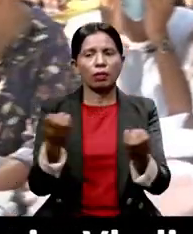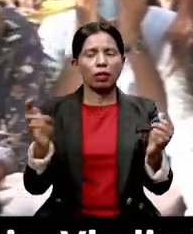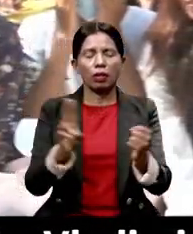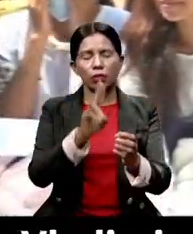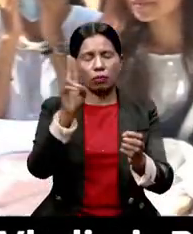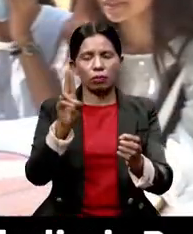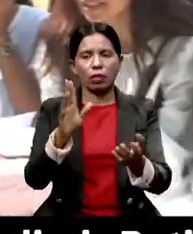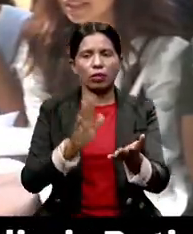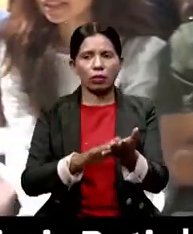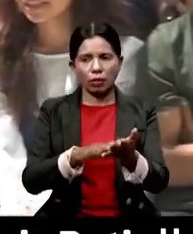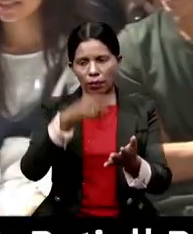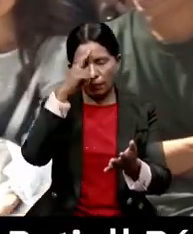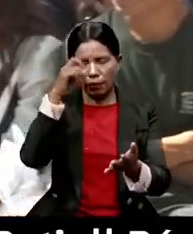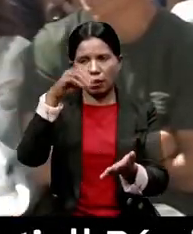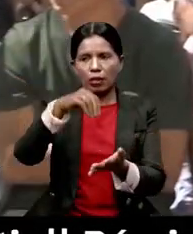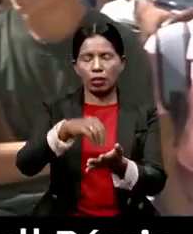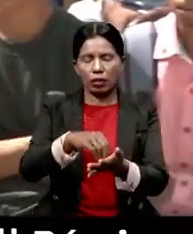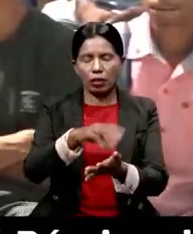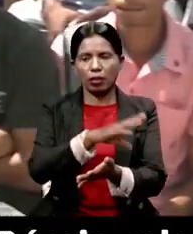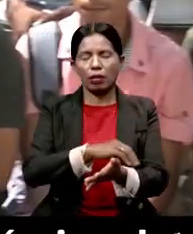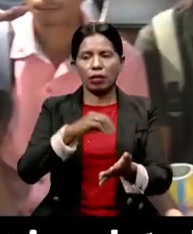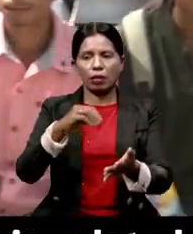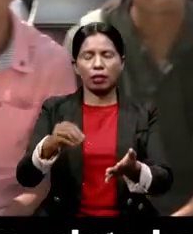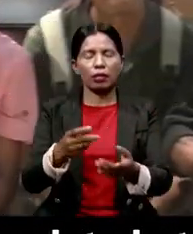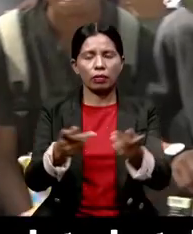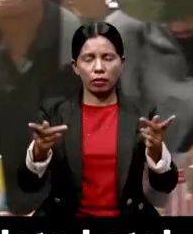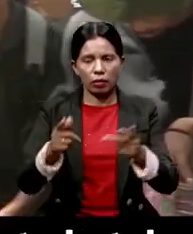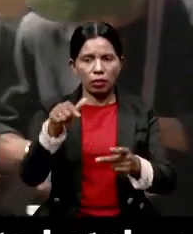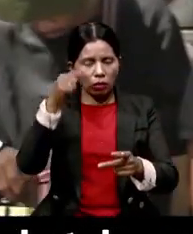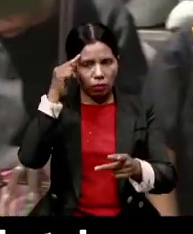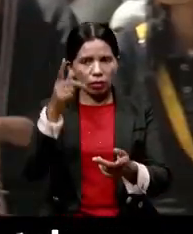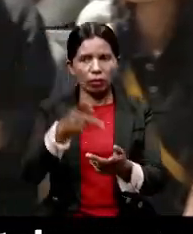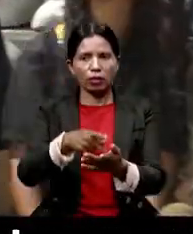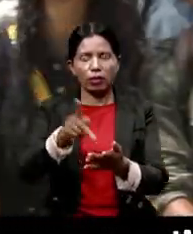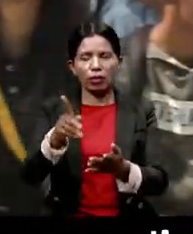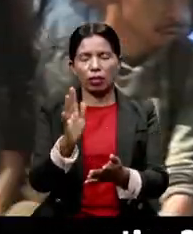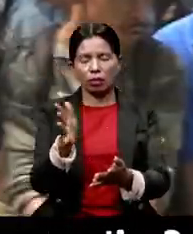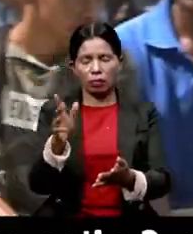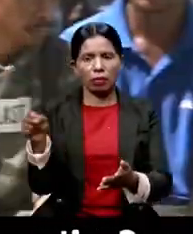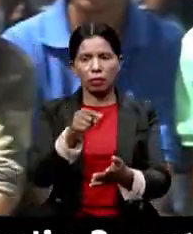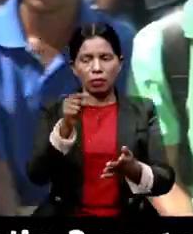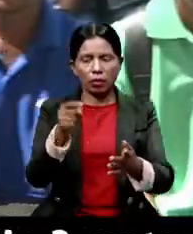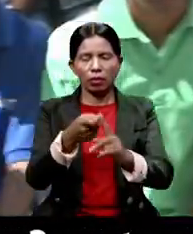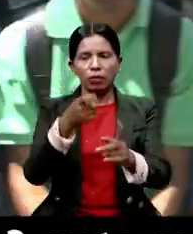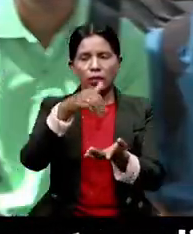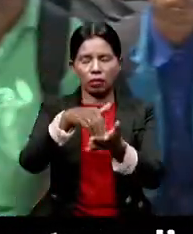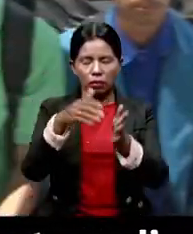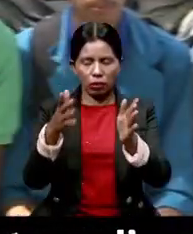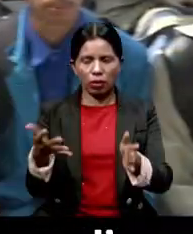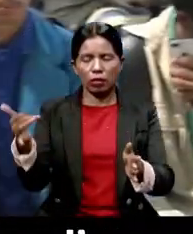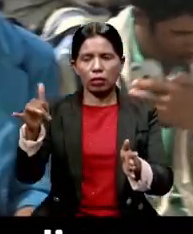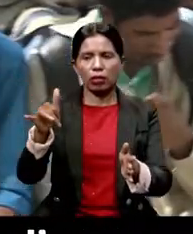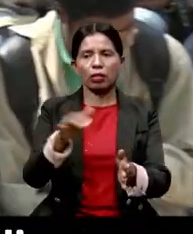aproveita, também cria fali bolsa parcial, e a neve, governo se selo 50% russi estudante sira nia